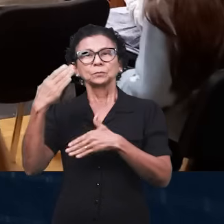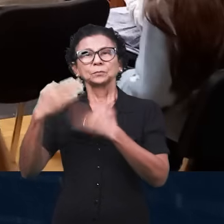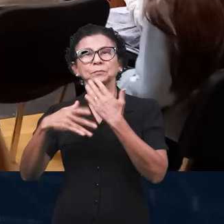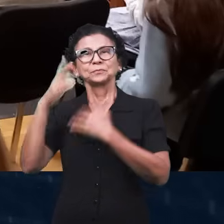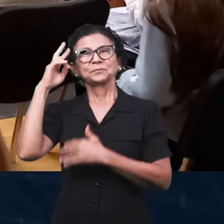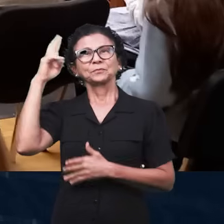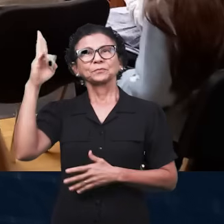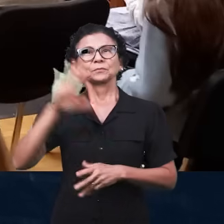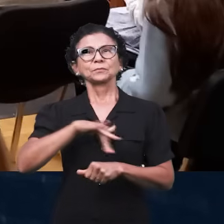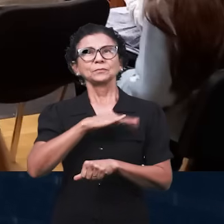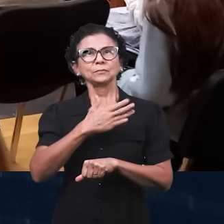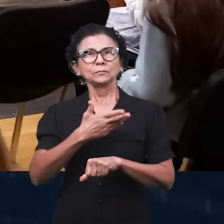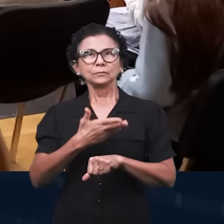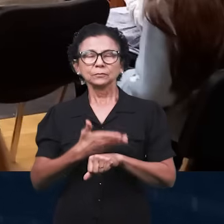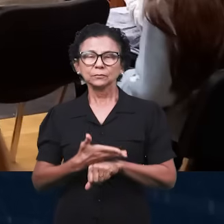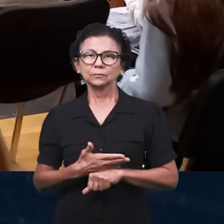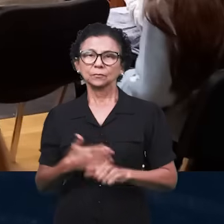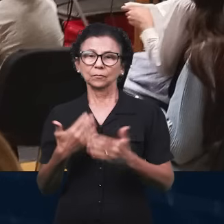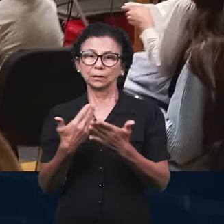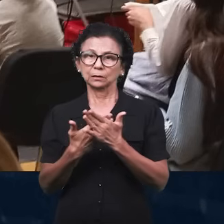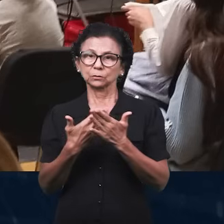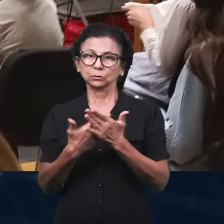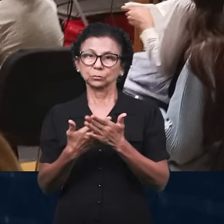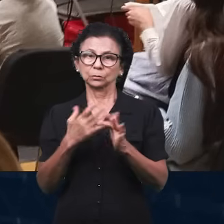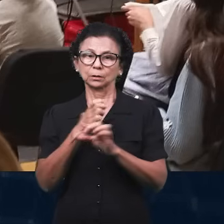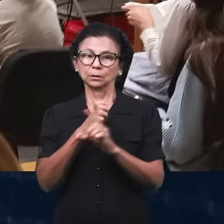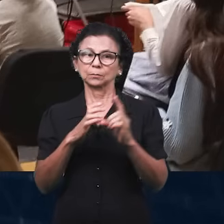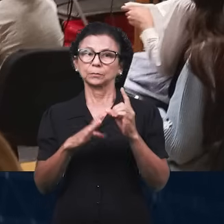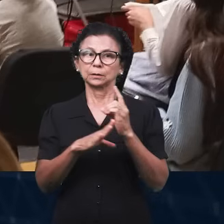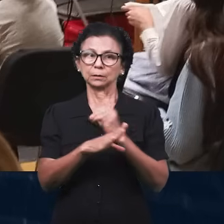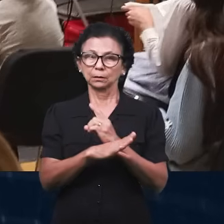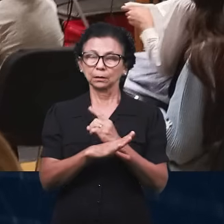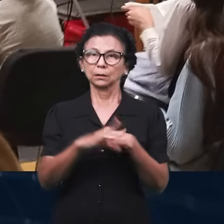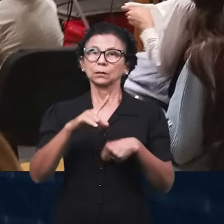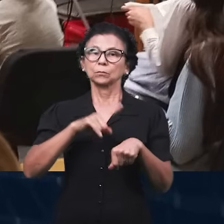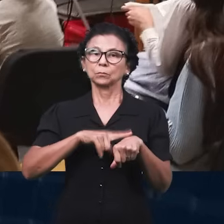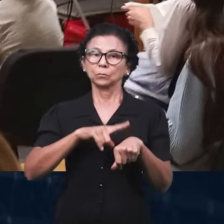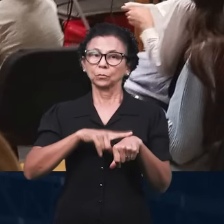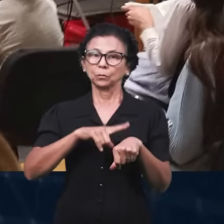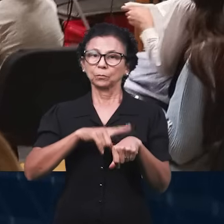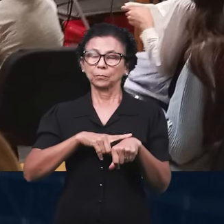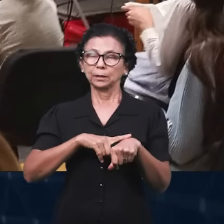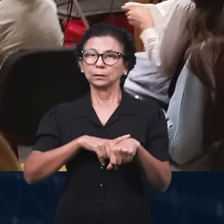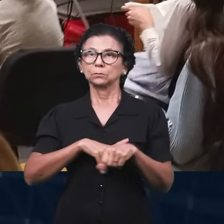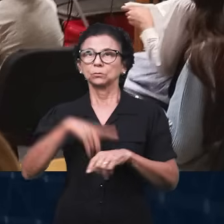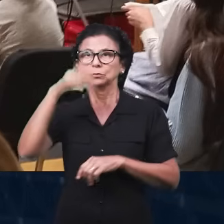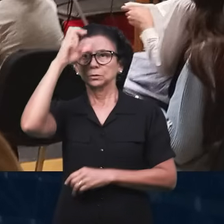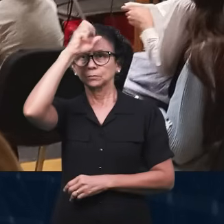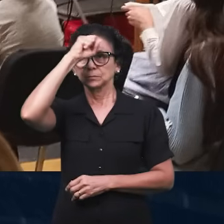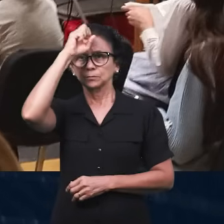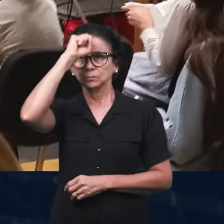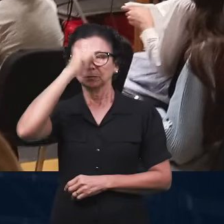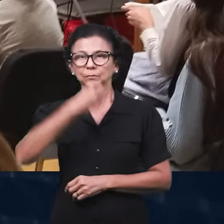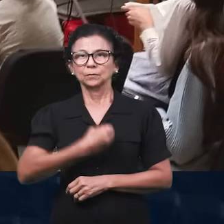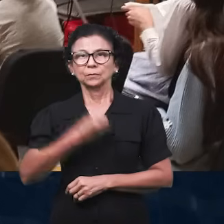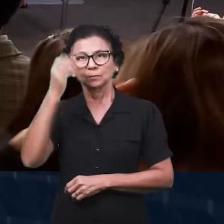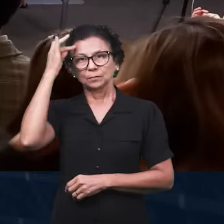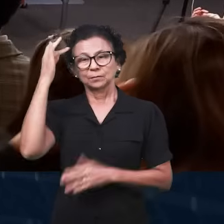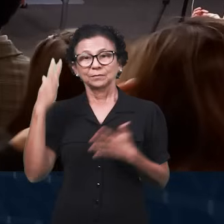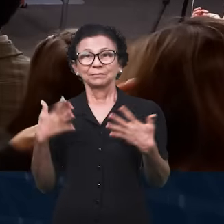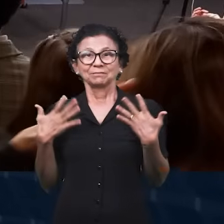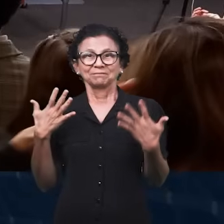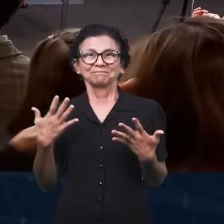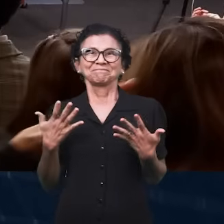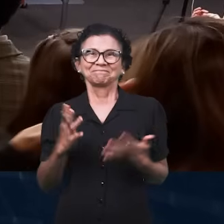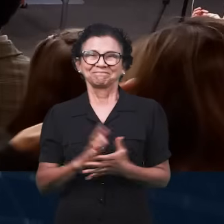igreja foi edificada com os estudos da Escola Bíblica Dominical em um momento de aprendizado da palavra e de renovo espiritual. Em